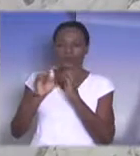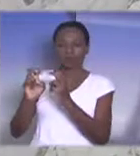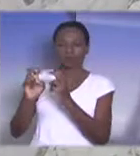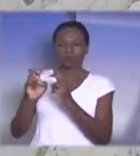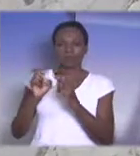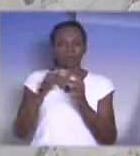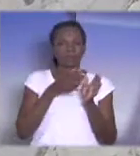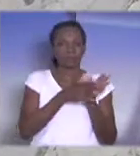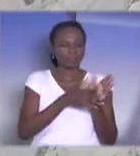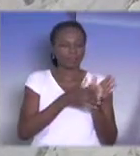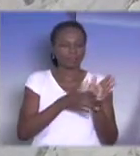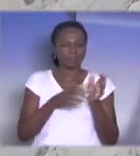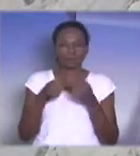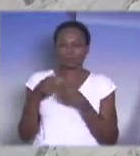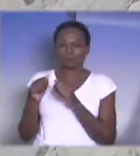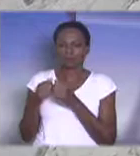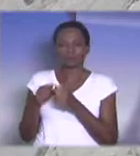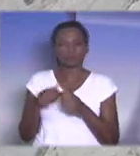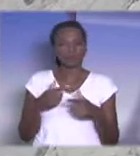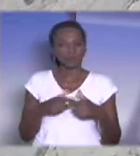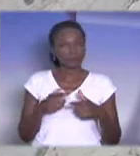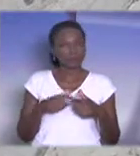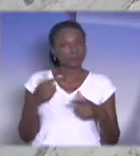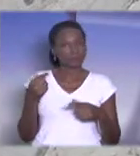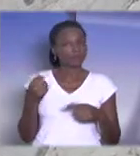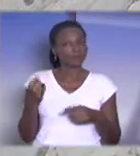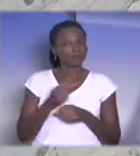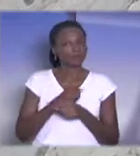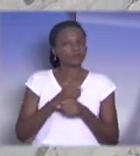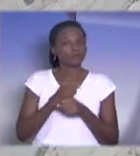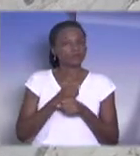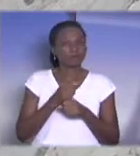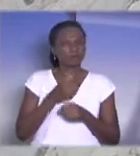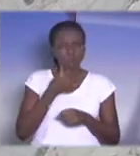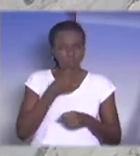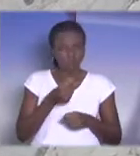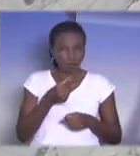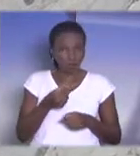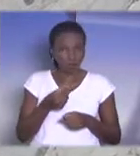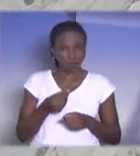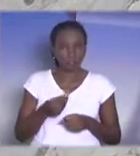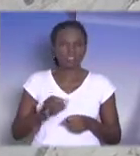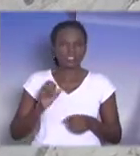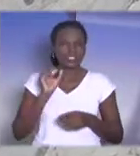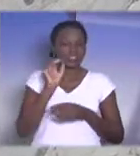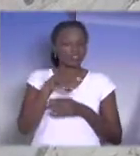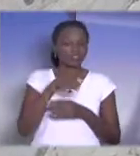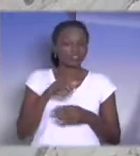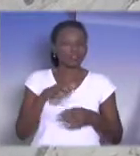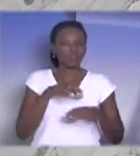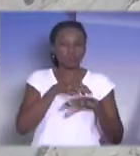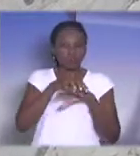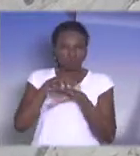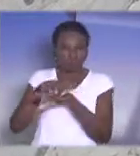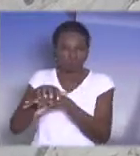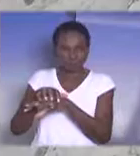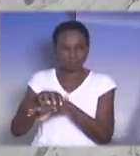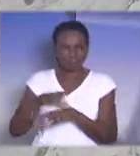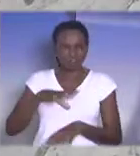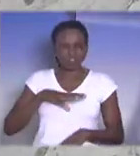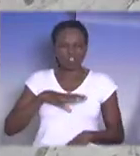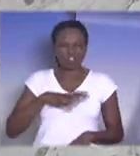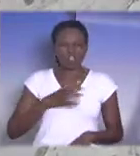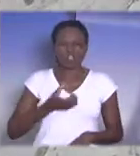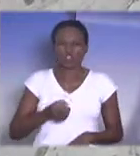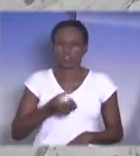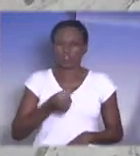anos perdura, os homens dentro do coletivo se acovardam e nada fazem, muitas vezes são coniventes com a situação.